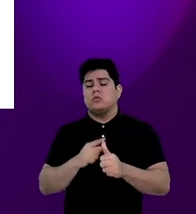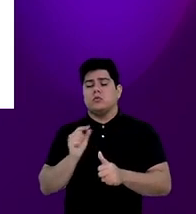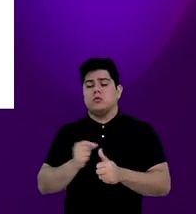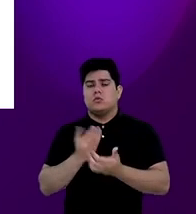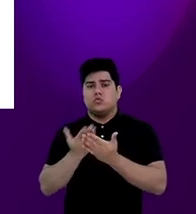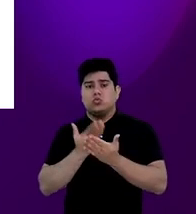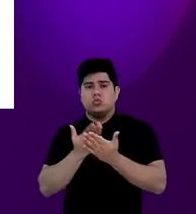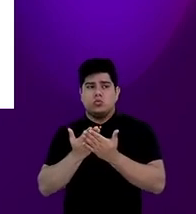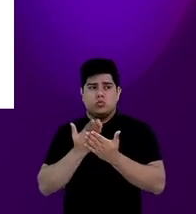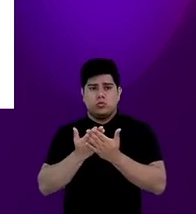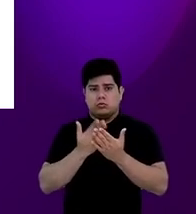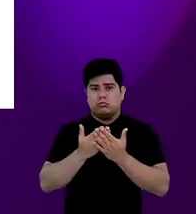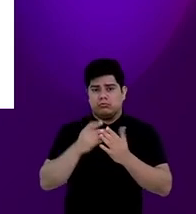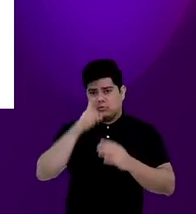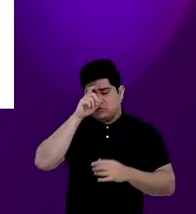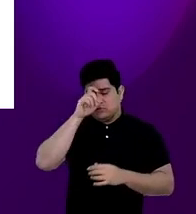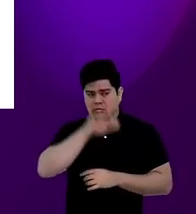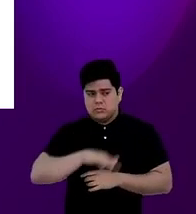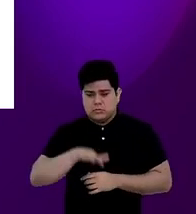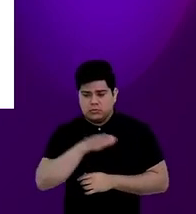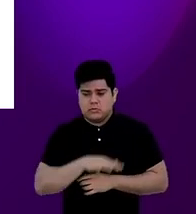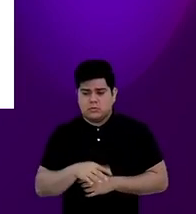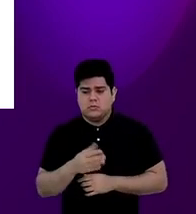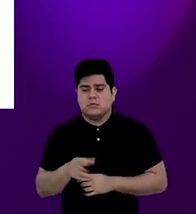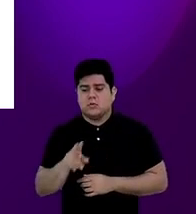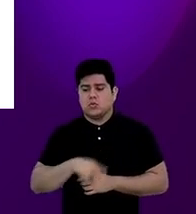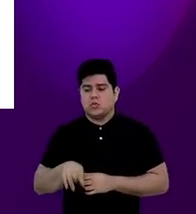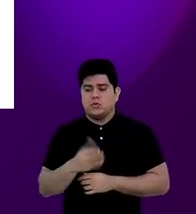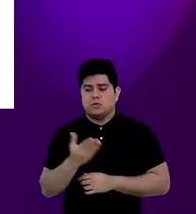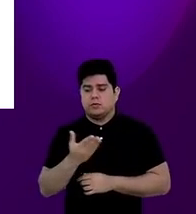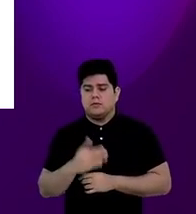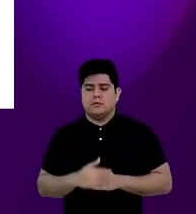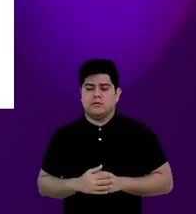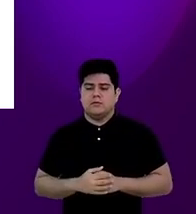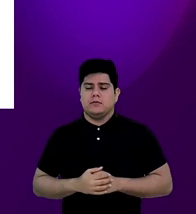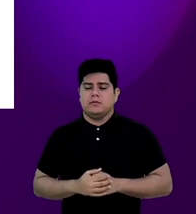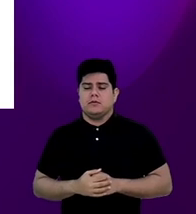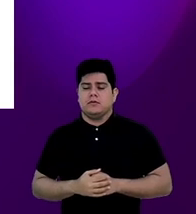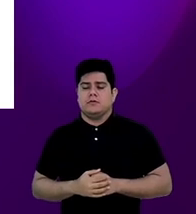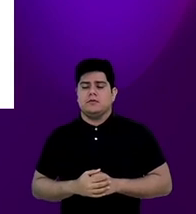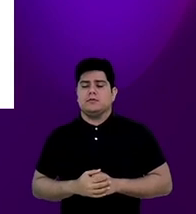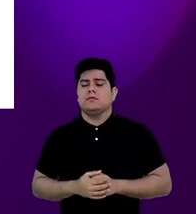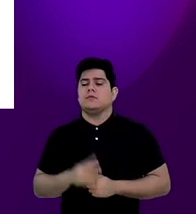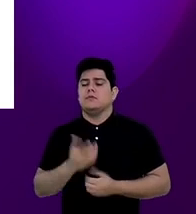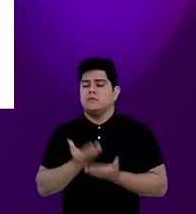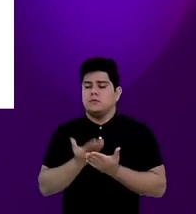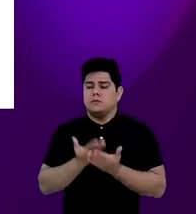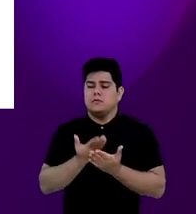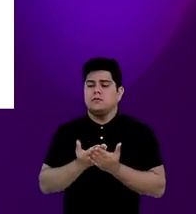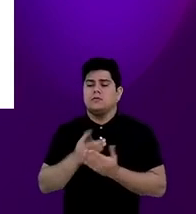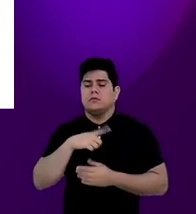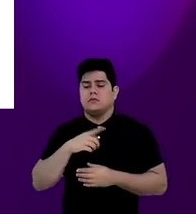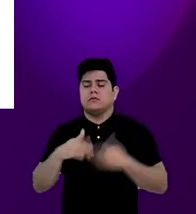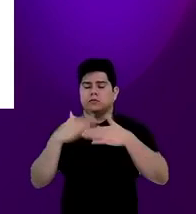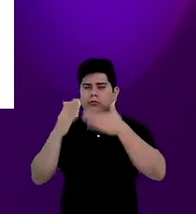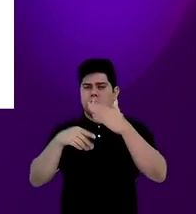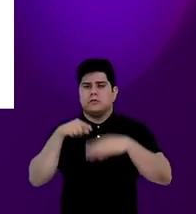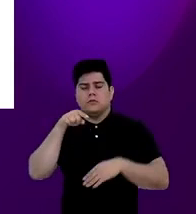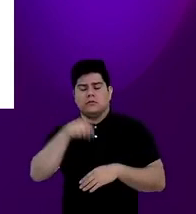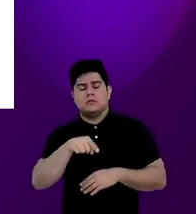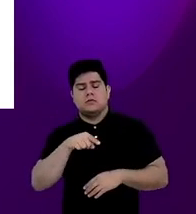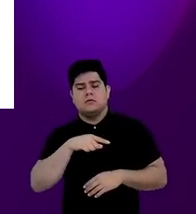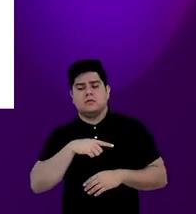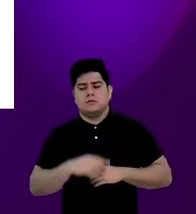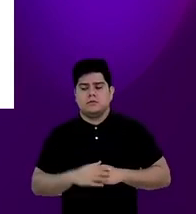estudo clínico com GPRC5D CAR T-cell, um estudo do Memorial, que desenvolveu esse